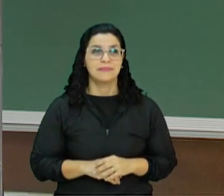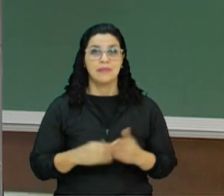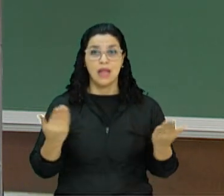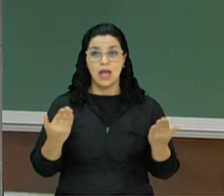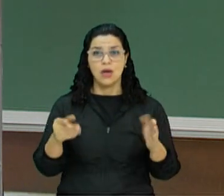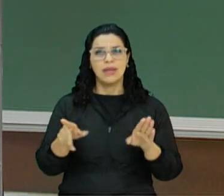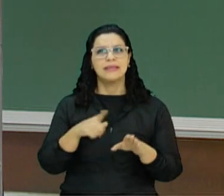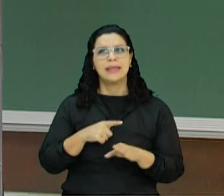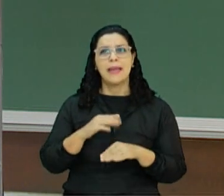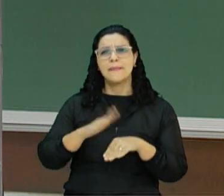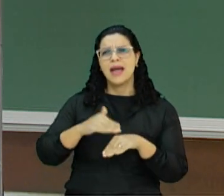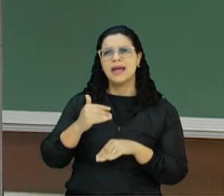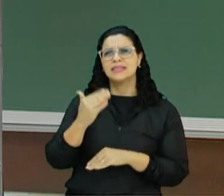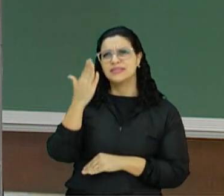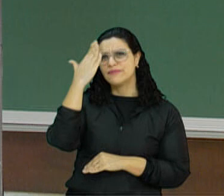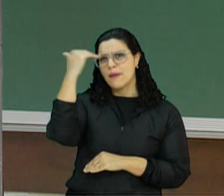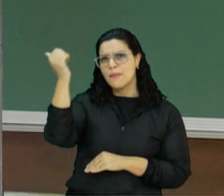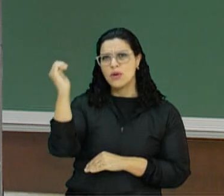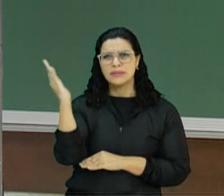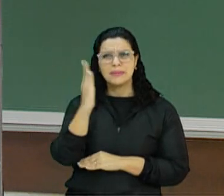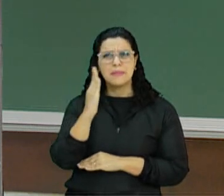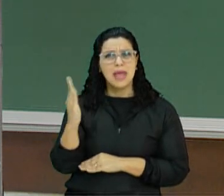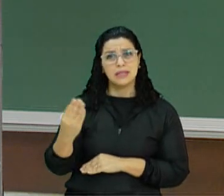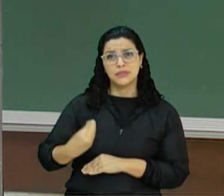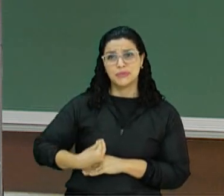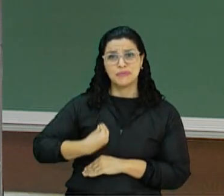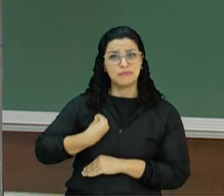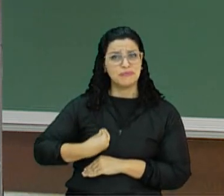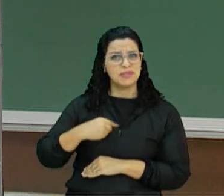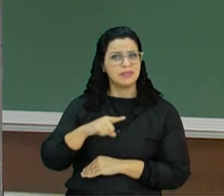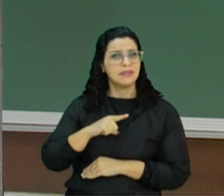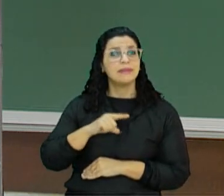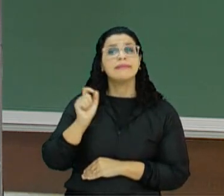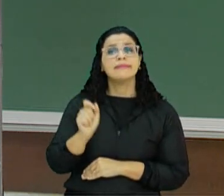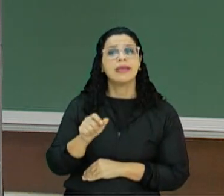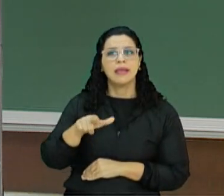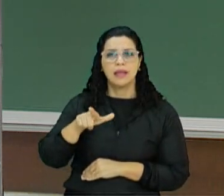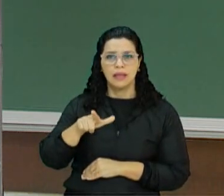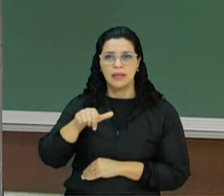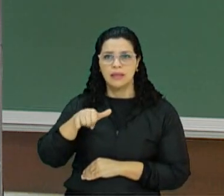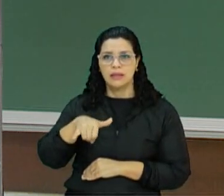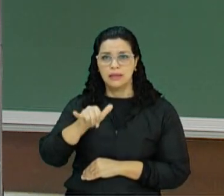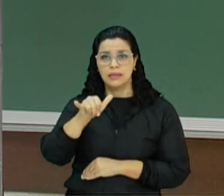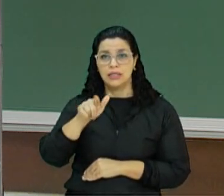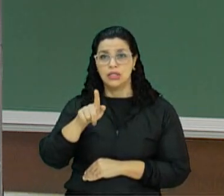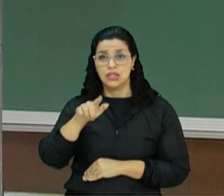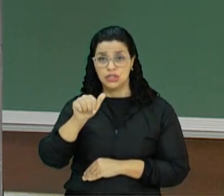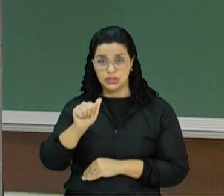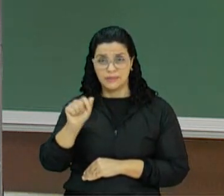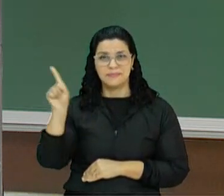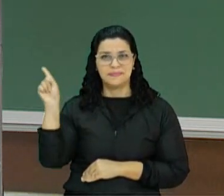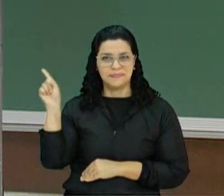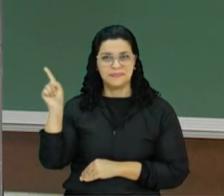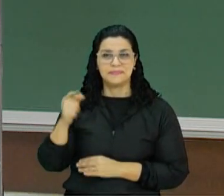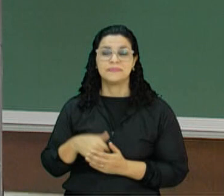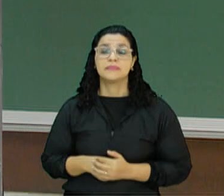Uma das maiores escritoras brasileiras viva, quem que é? É a Lígia Fagundes